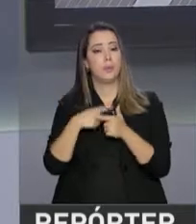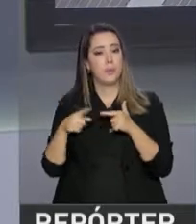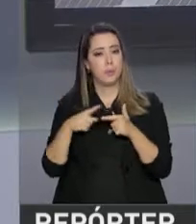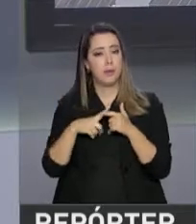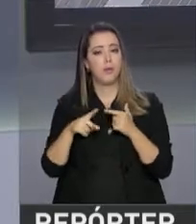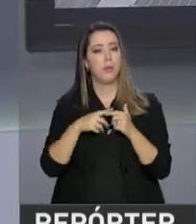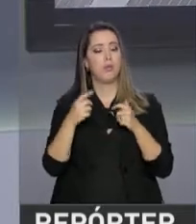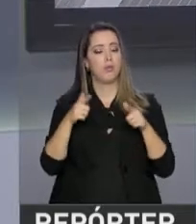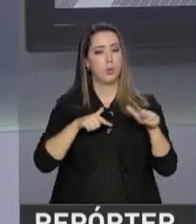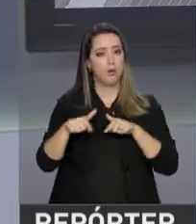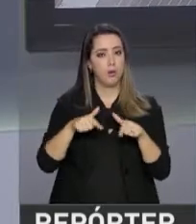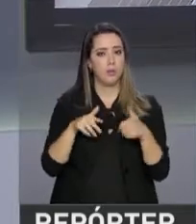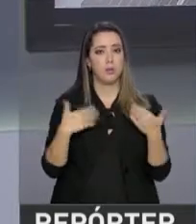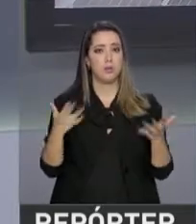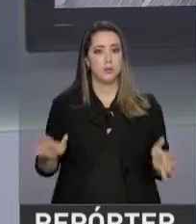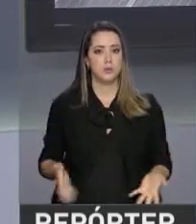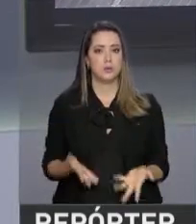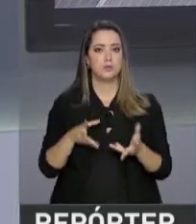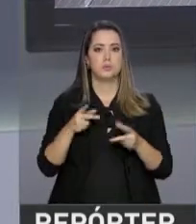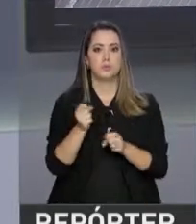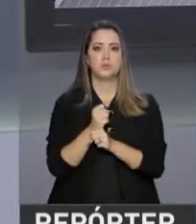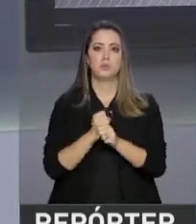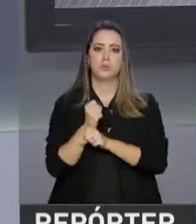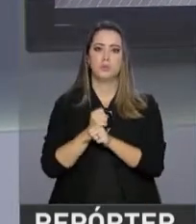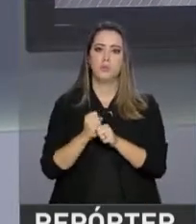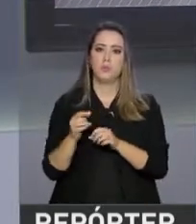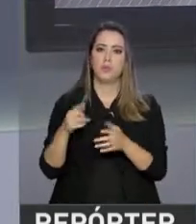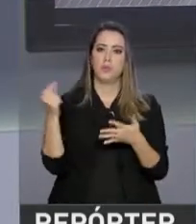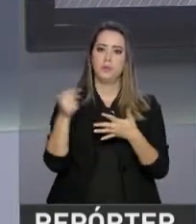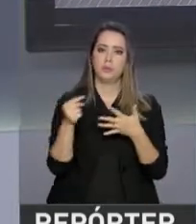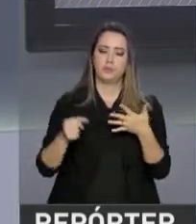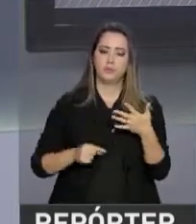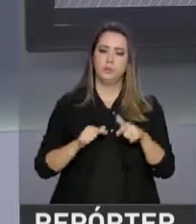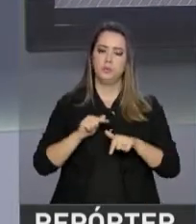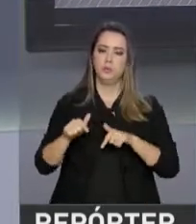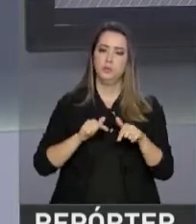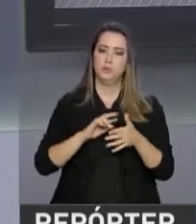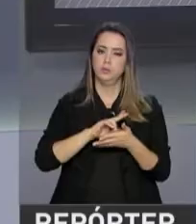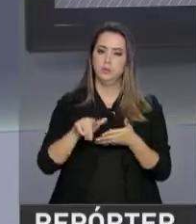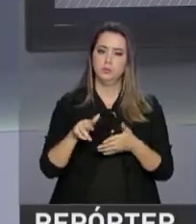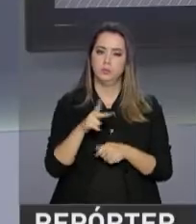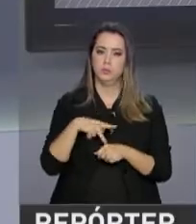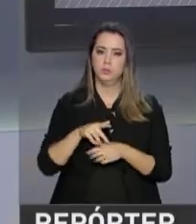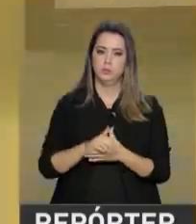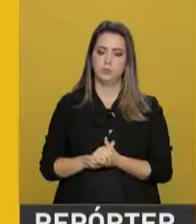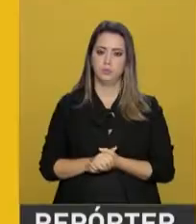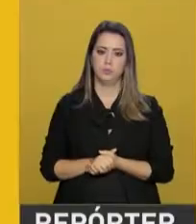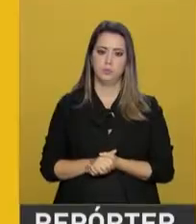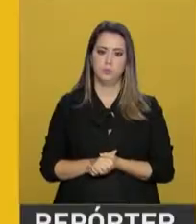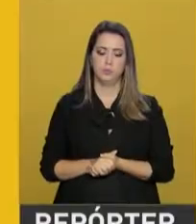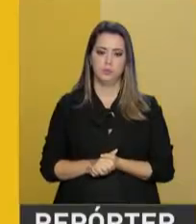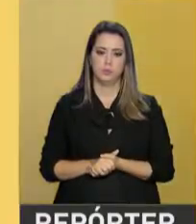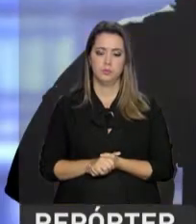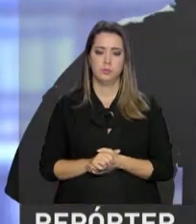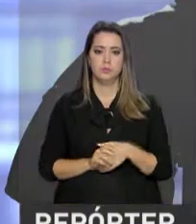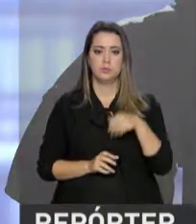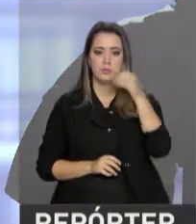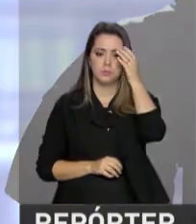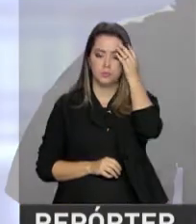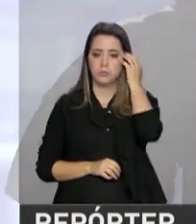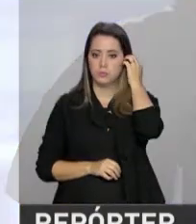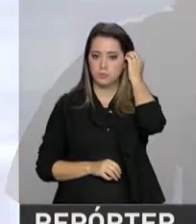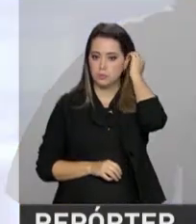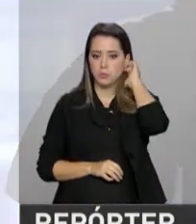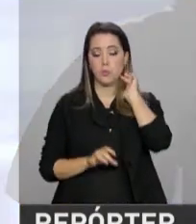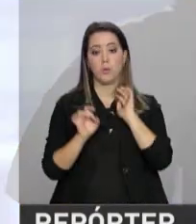ano é que a mobilização vai durar o ano todo e conta com diversas ações em todo o país somente em